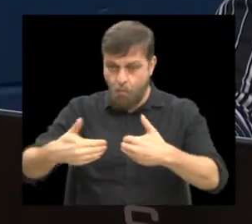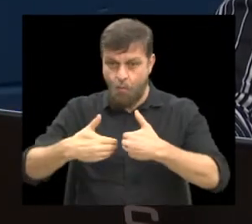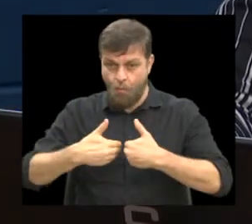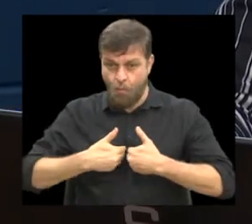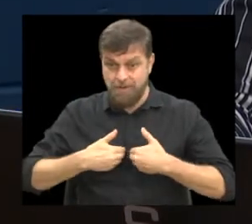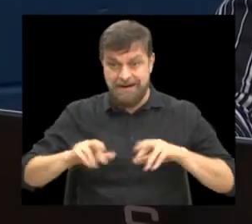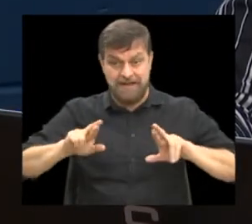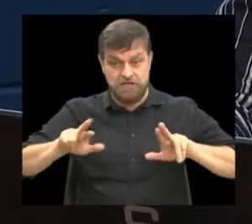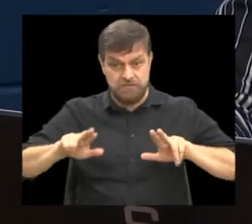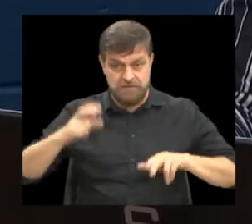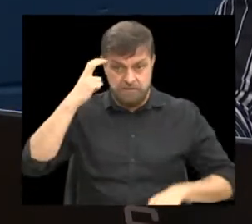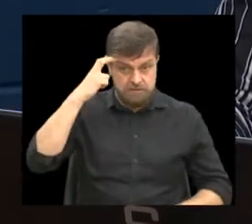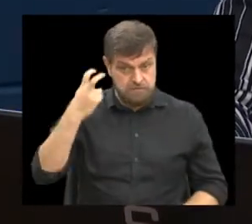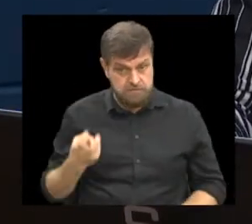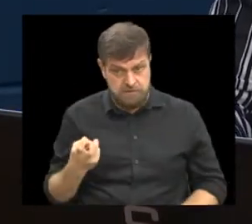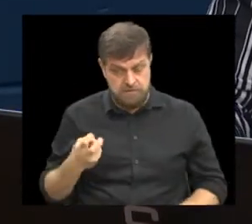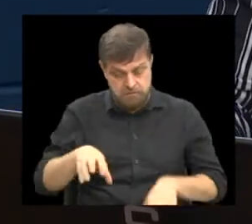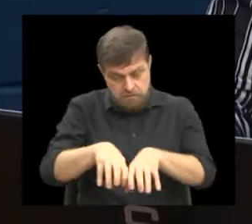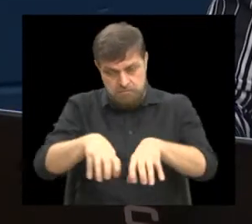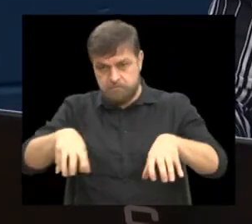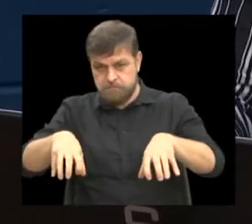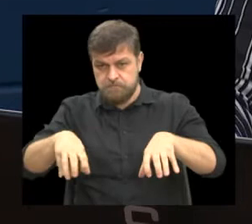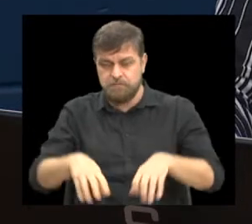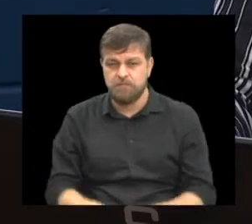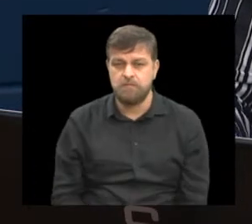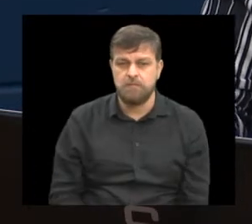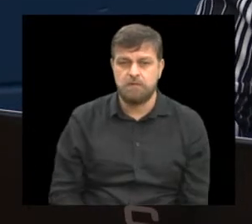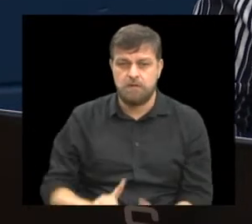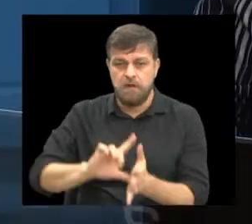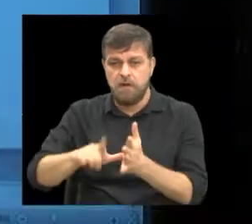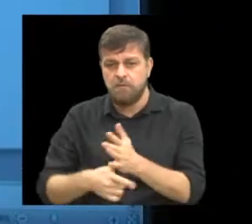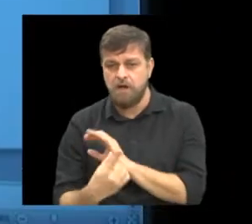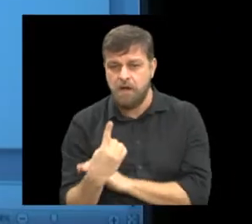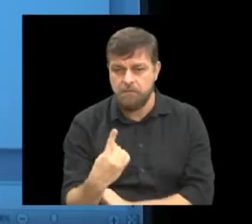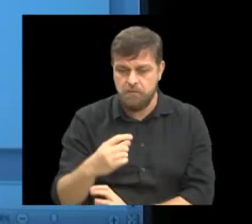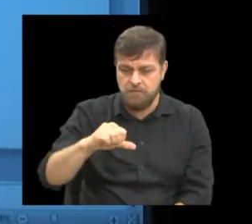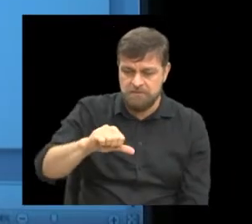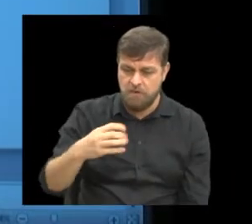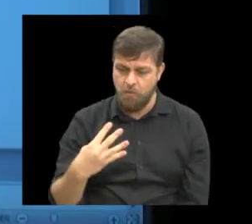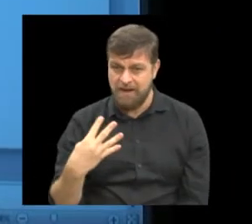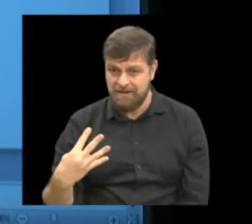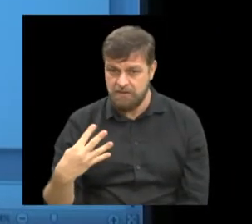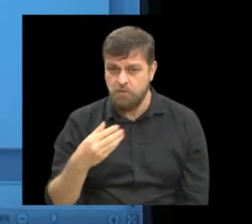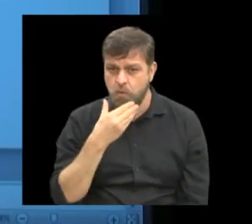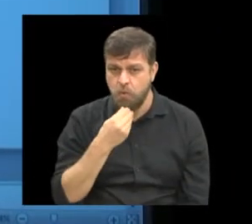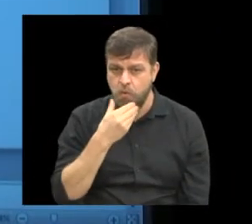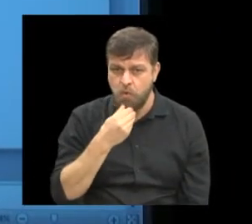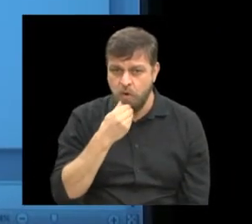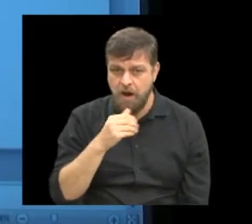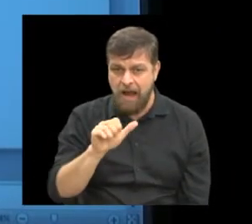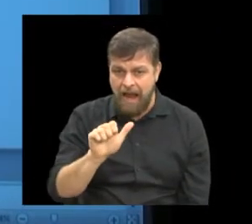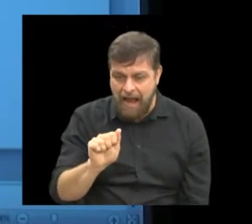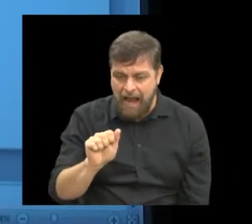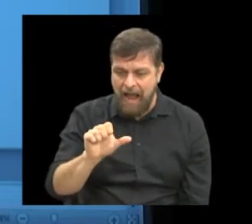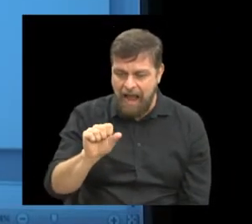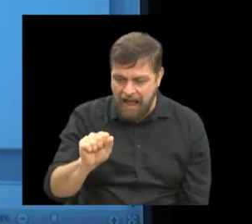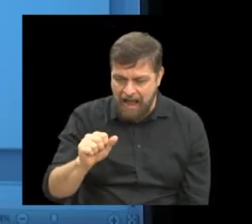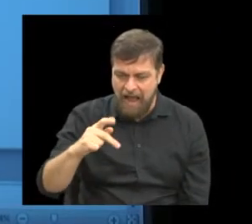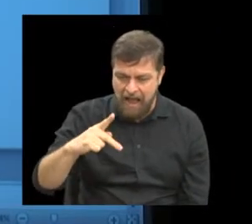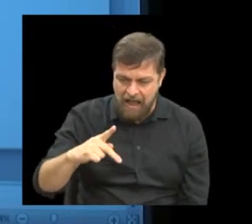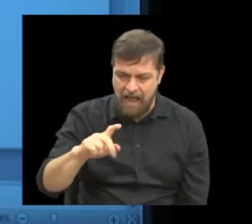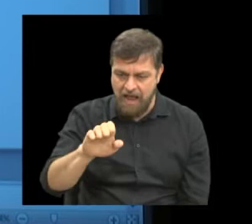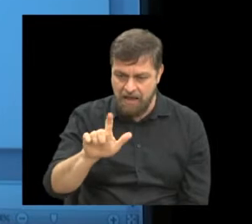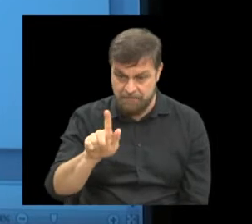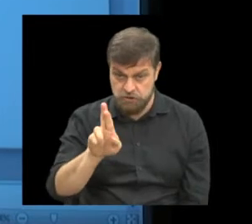deficiência intelectual. E logo em seguida, em 1944, Hans Asperger, ele também